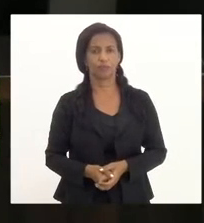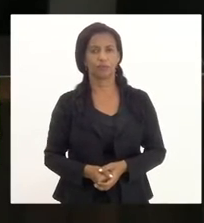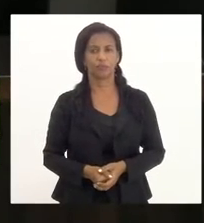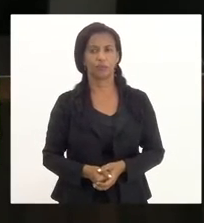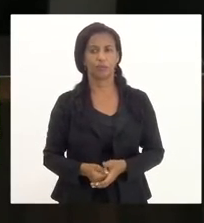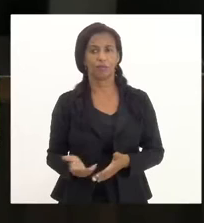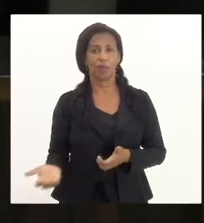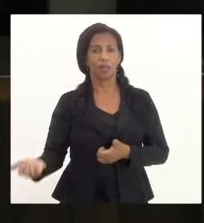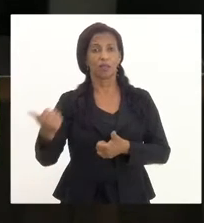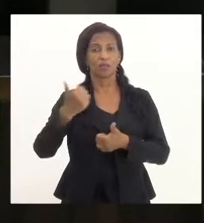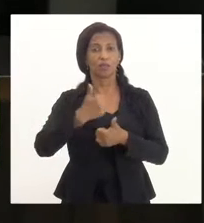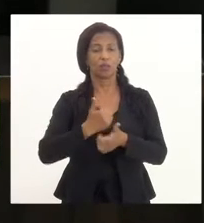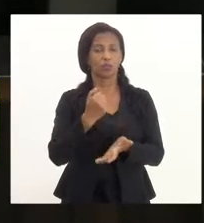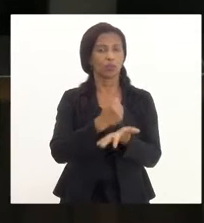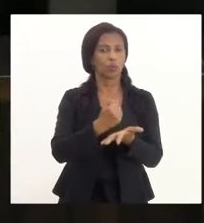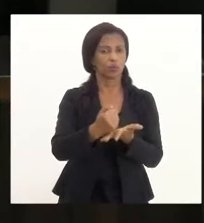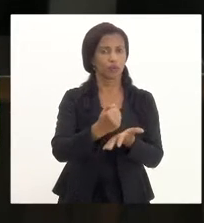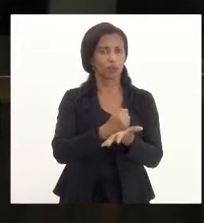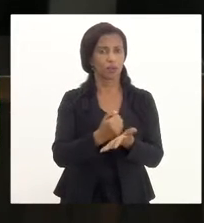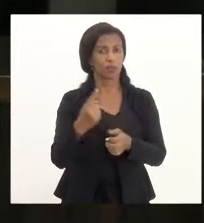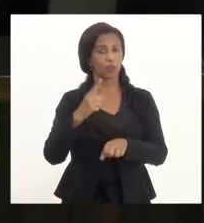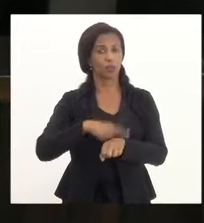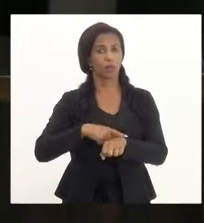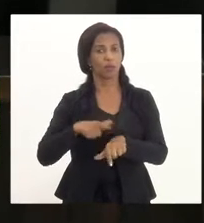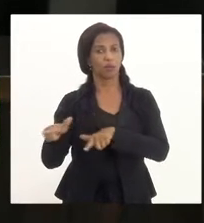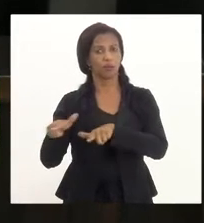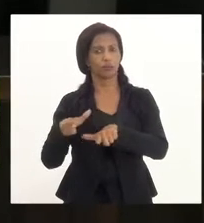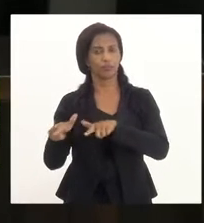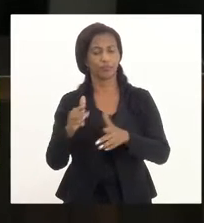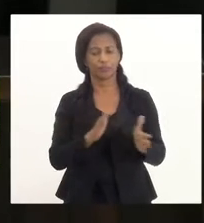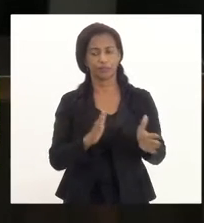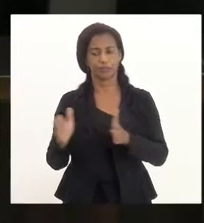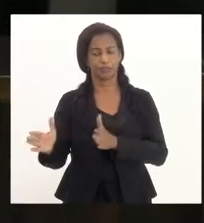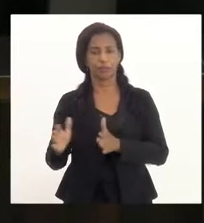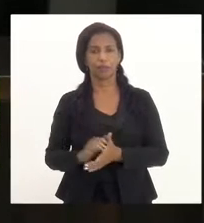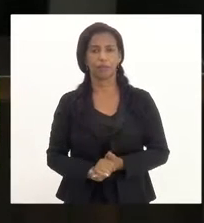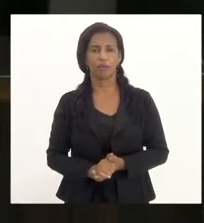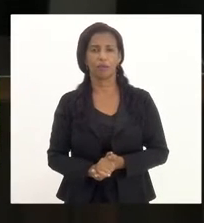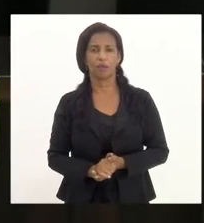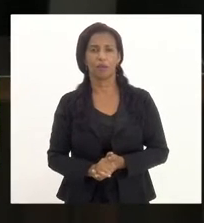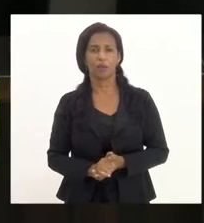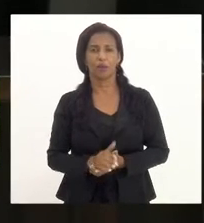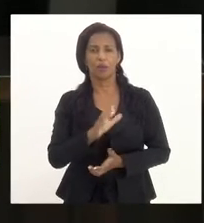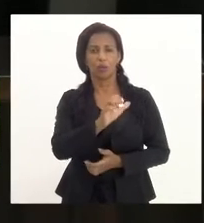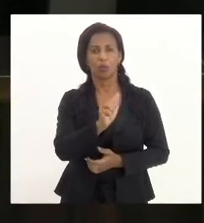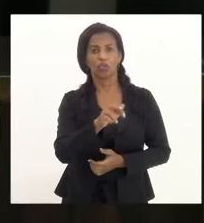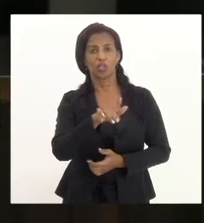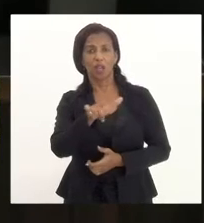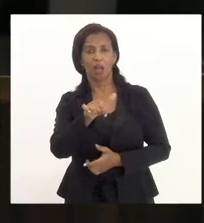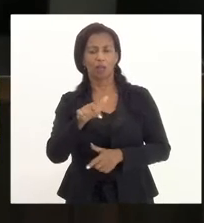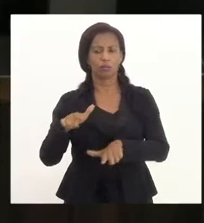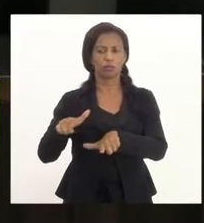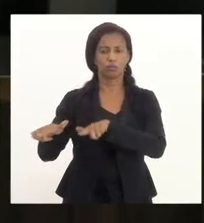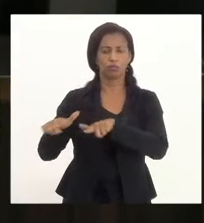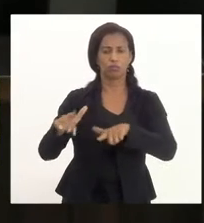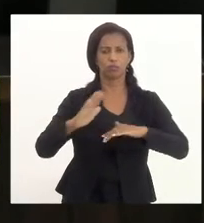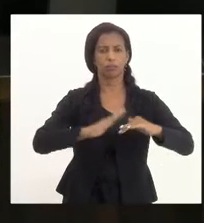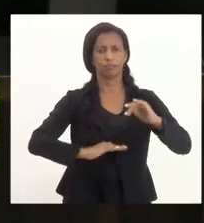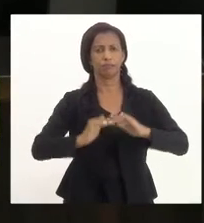eu acho que posições de contratação temporária o provimento de cargos efetivos